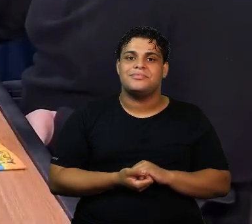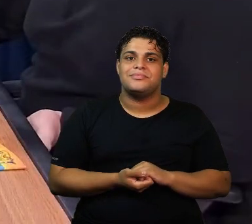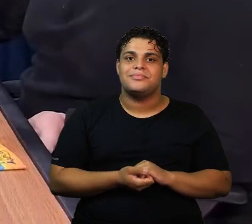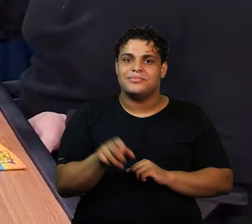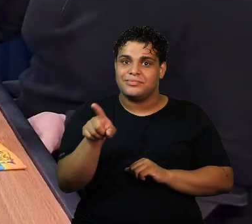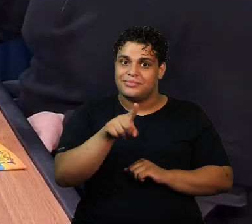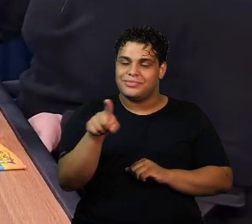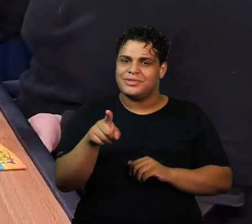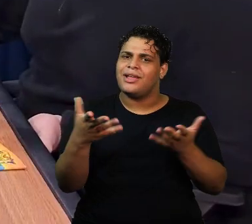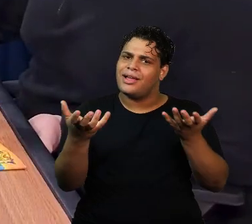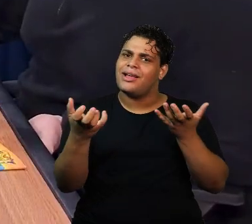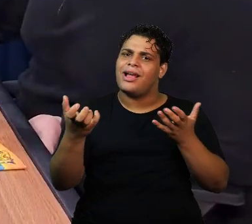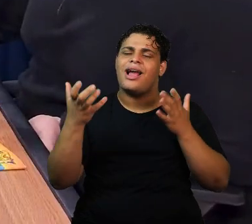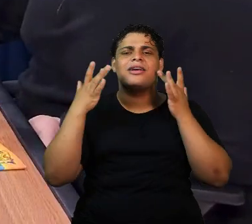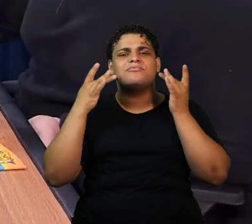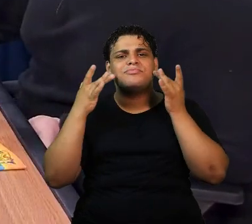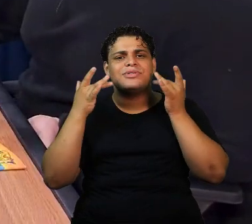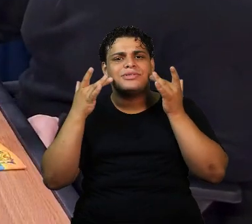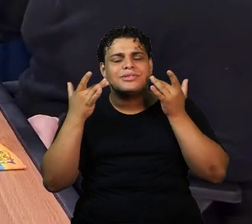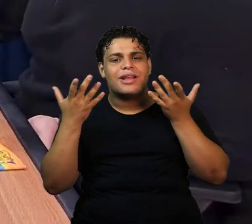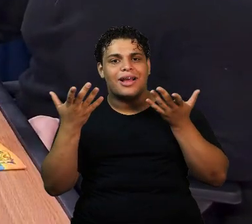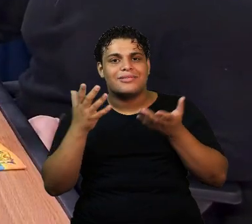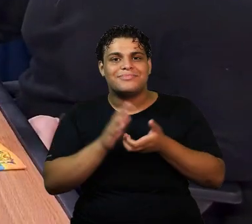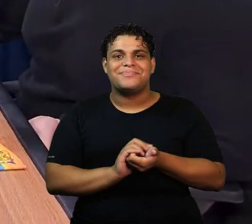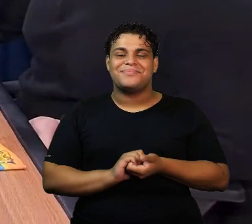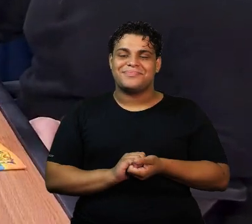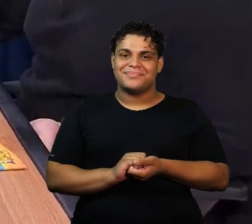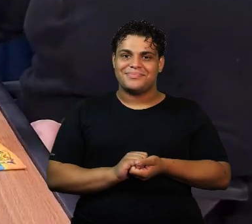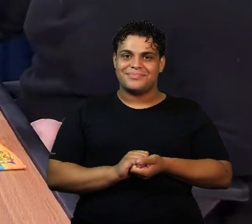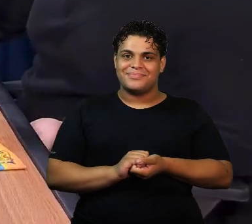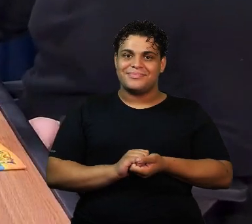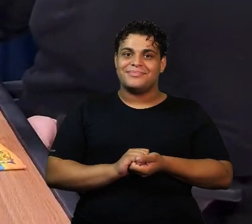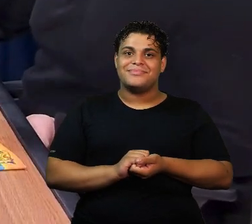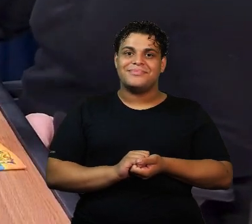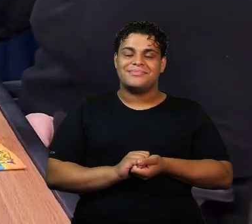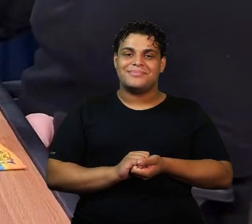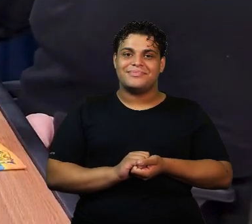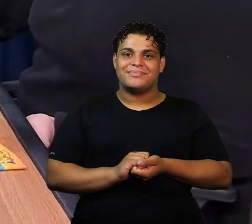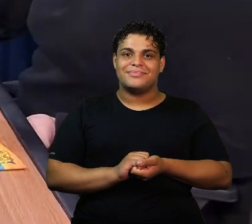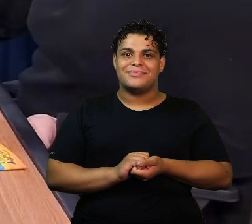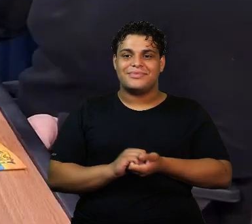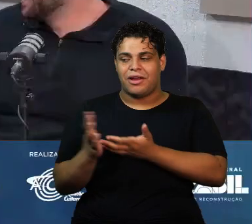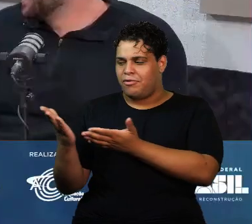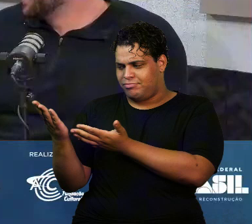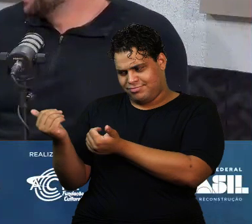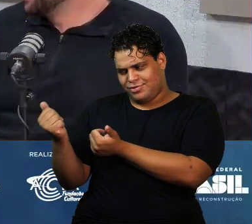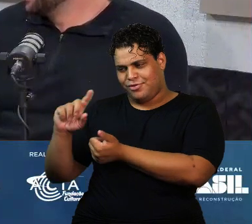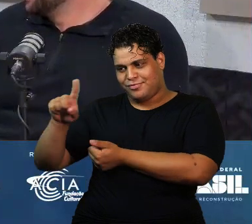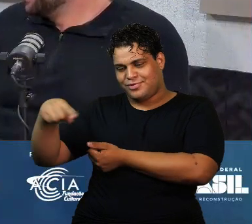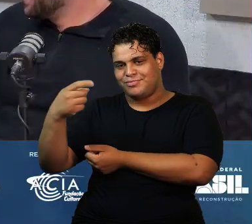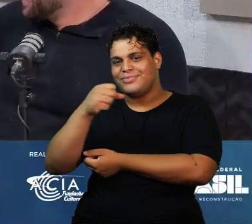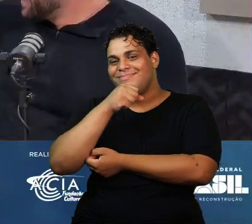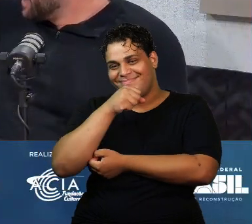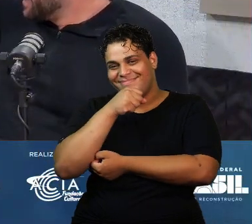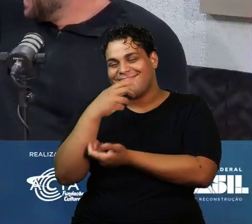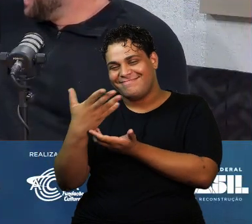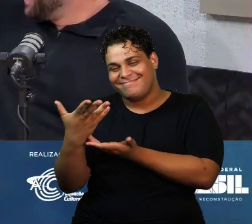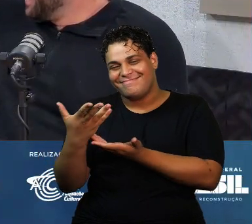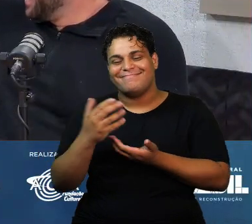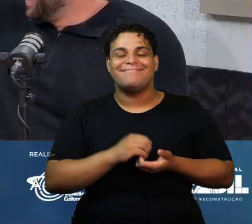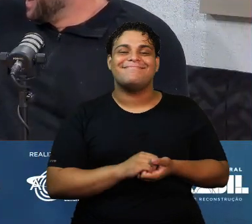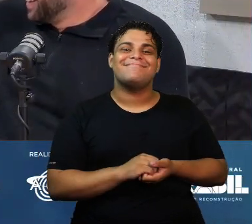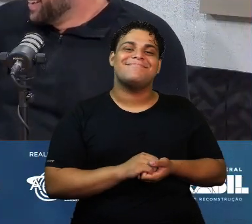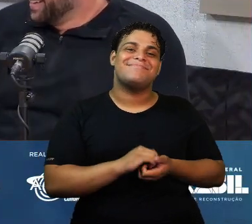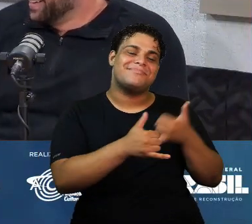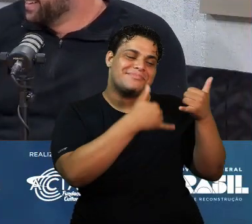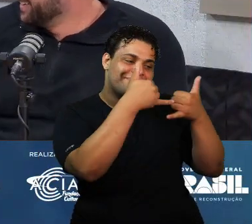Vocês querem se apresentar um pouquinho aí? Rafael, quem quer começar? Dos mais novos para os mais velhos, Rafael.